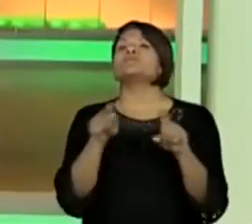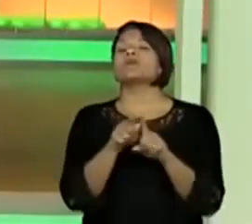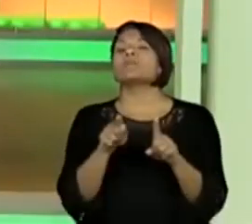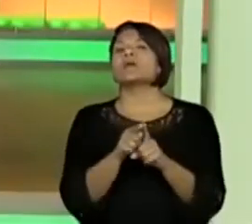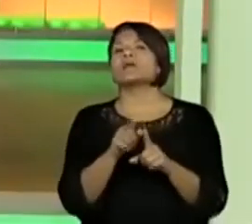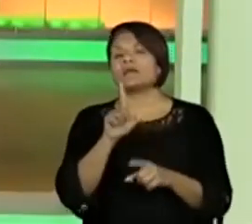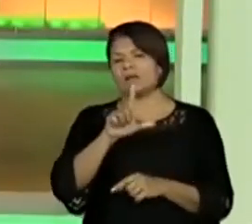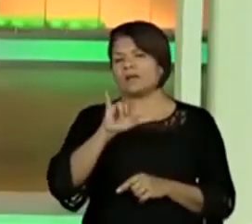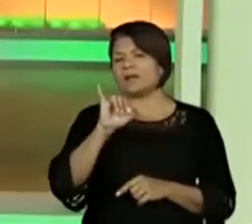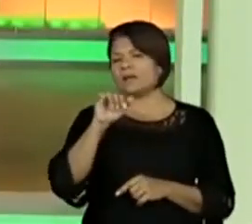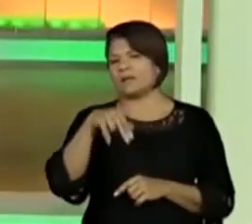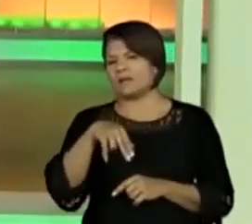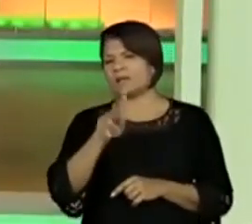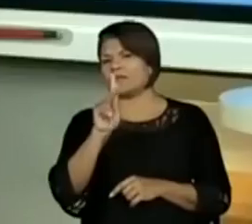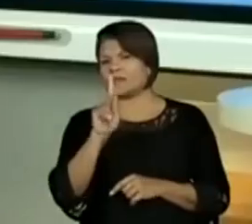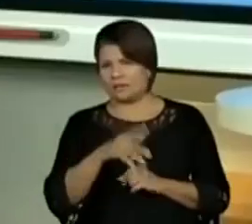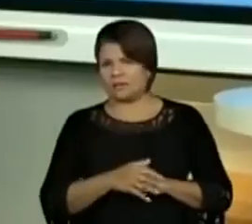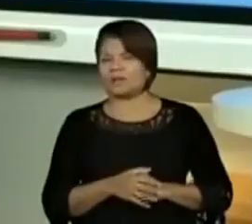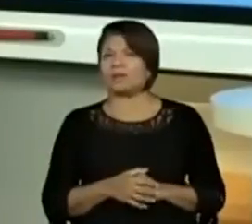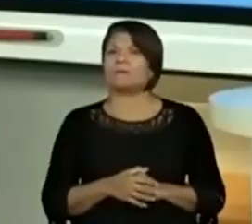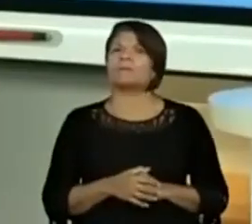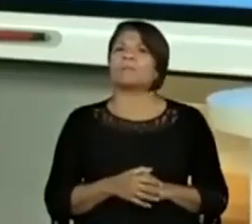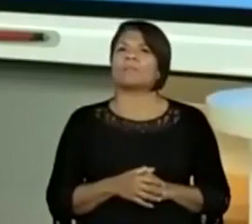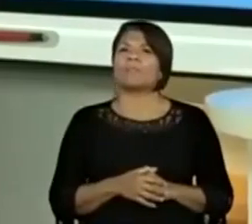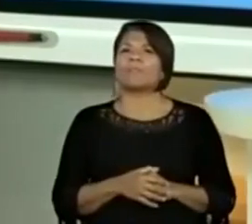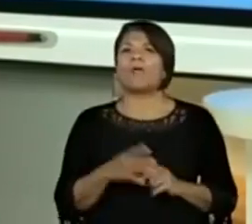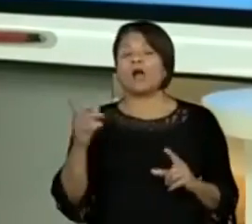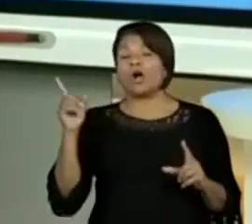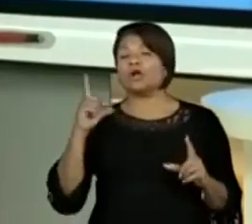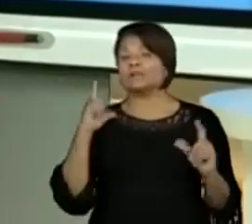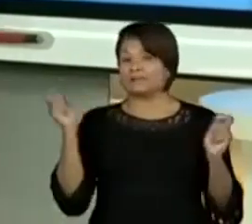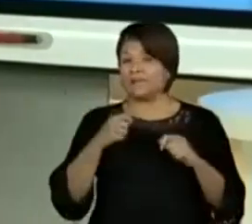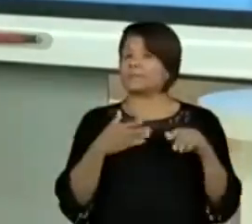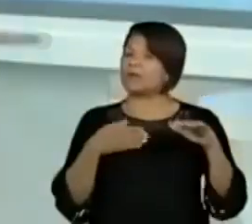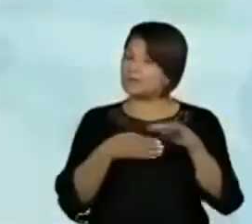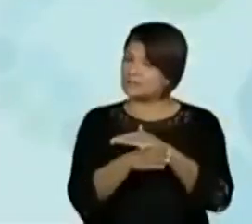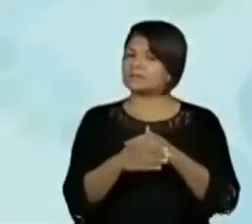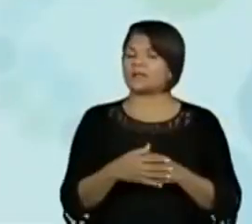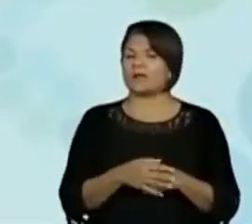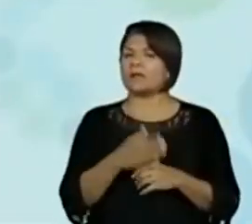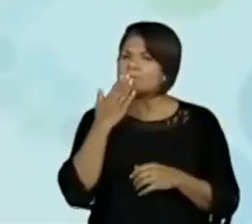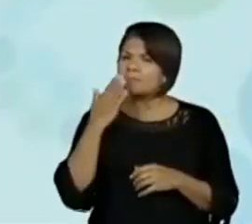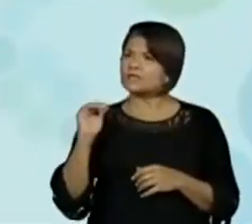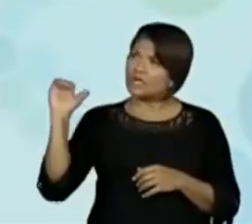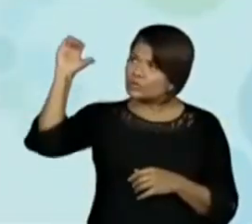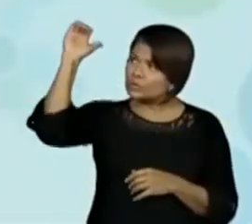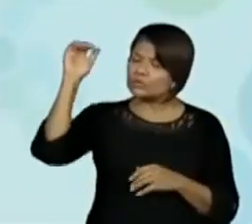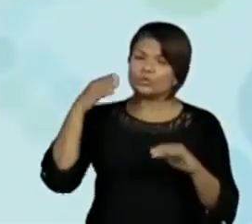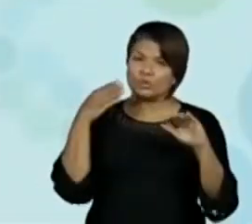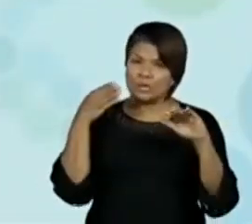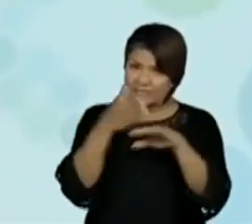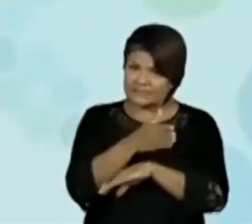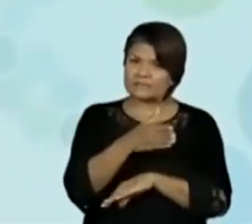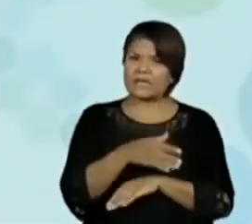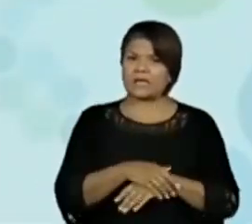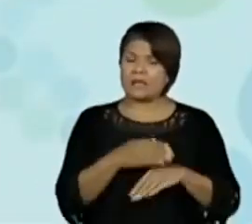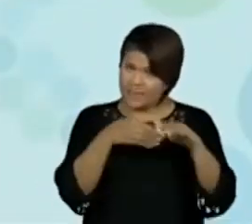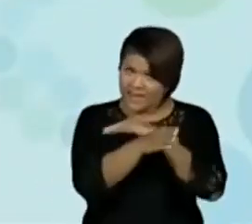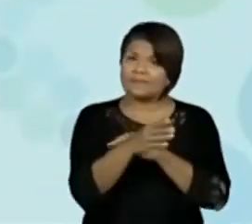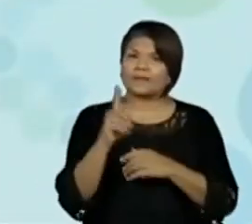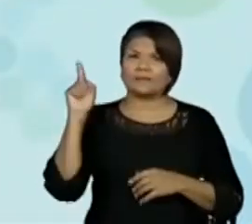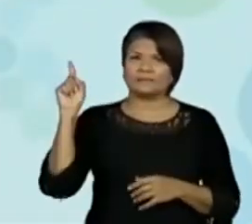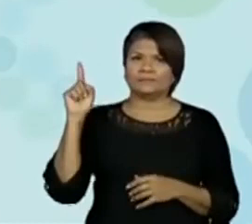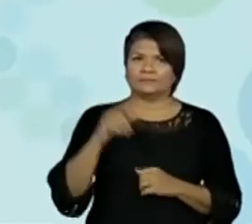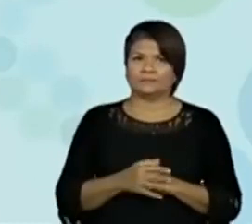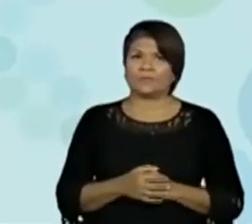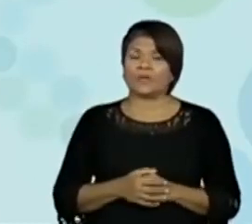link que eu passei na outra, vou voltar daqui a pouco. Dá para acessar ele? Pede para algum adulto acessar esse link. Acessando esse link, vai